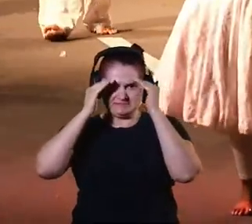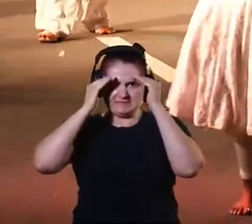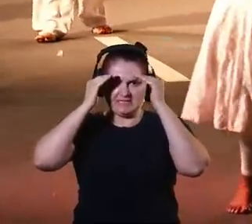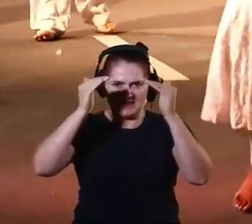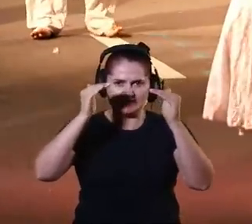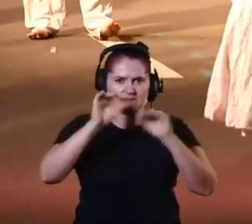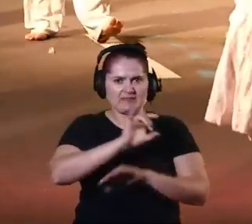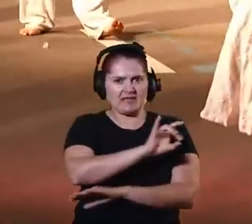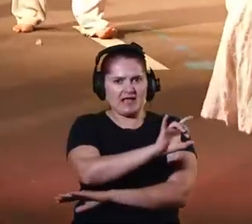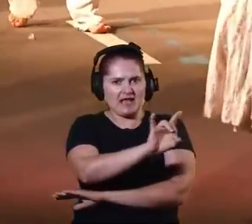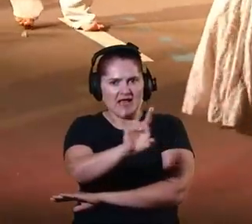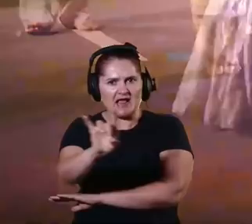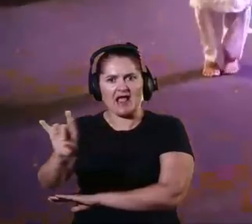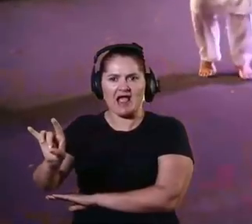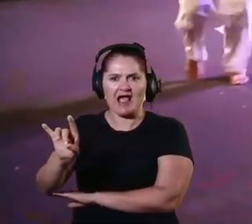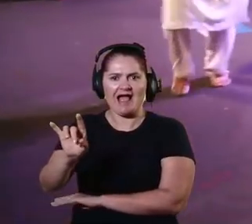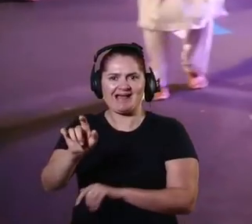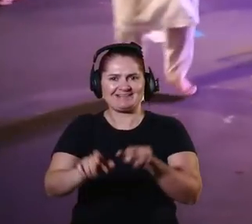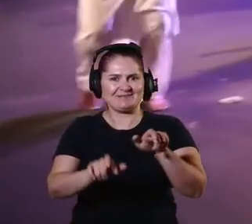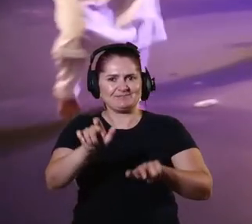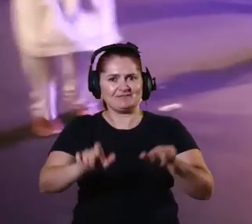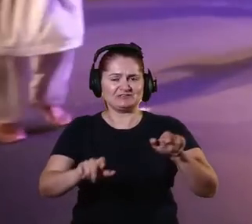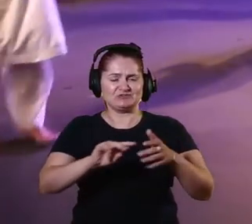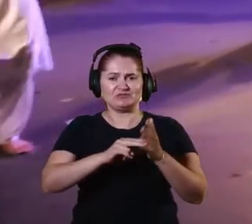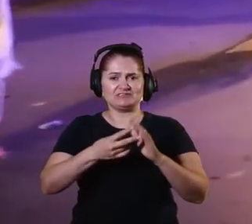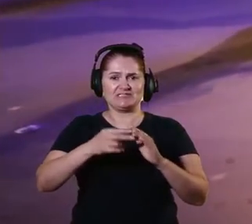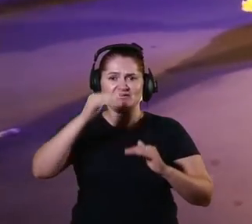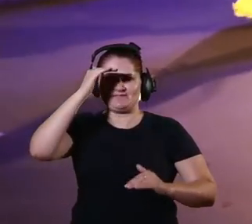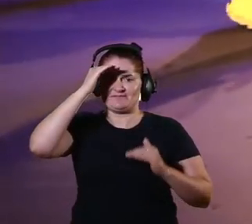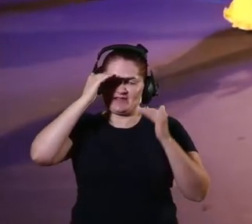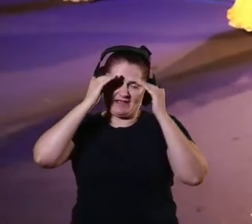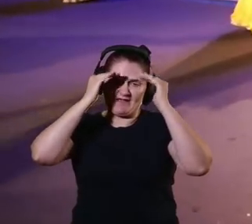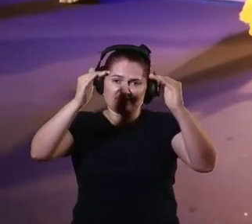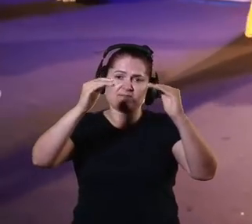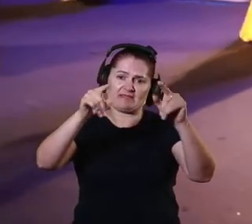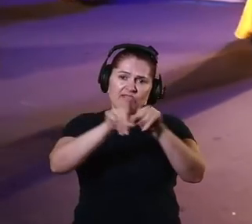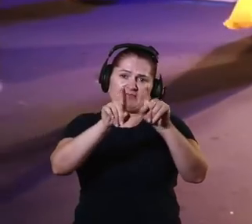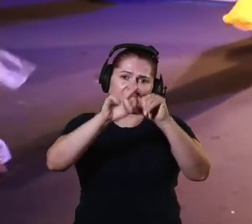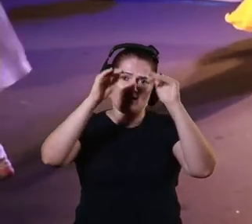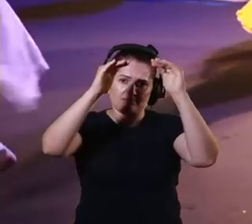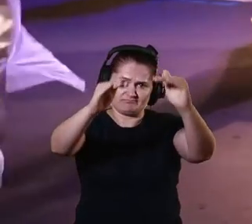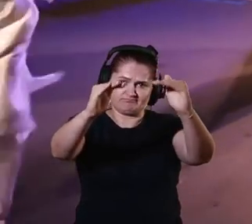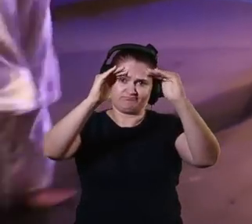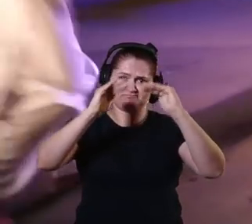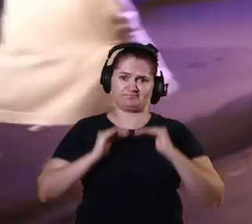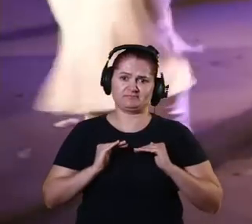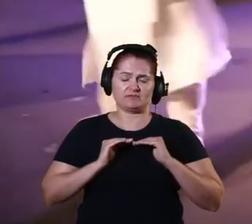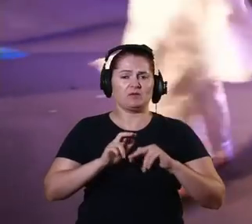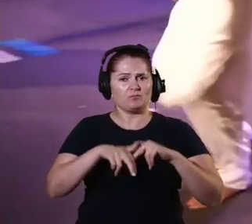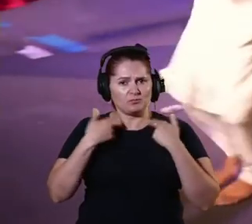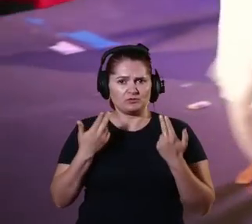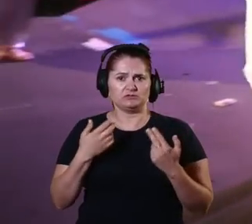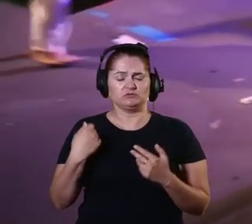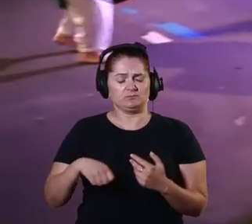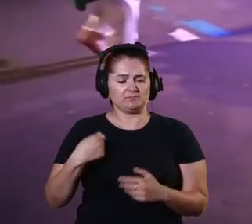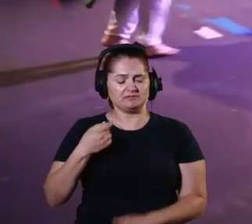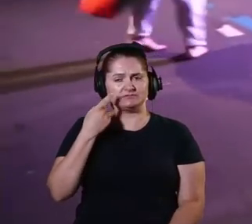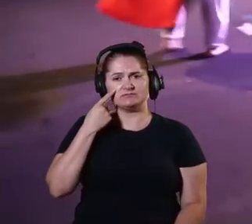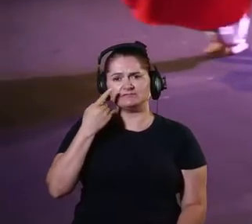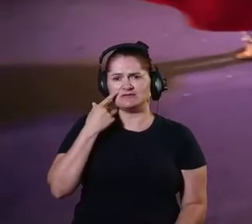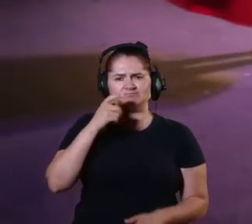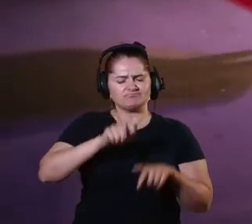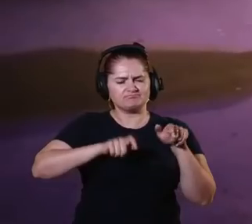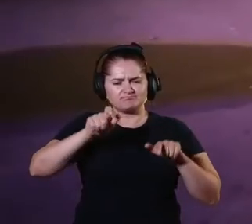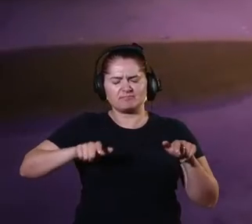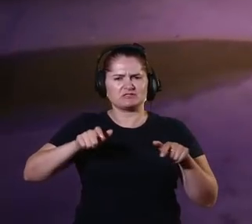próximo. Respeitando o próximo a si mesmo. É preciso que essa palavra, seja de brancos, pretos, negros,